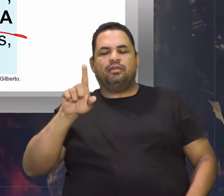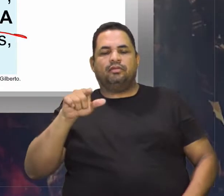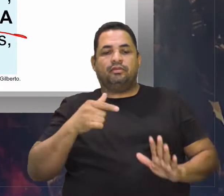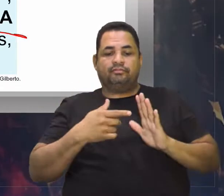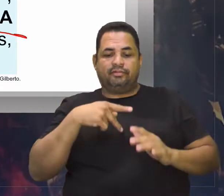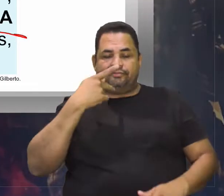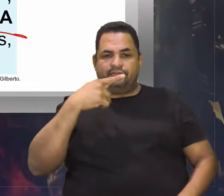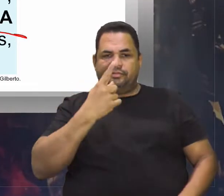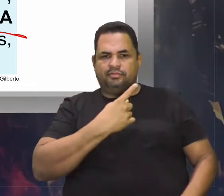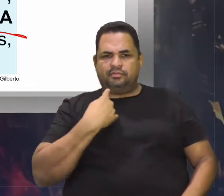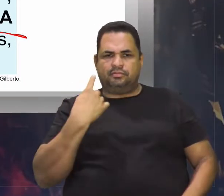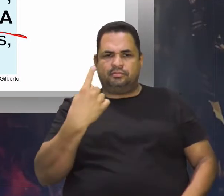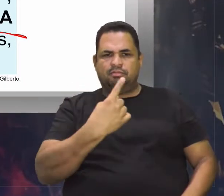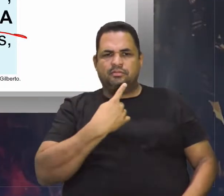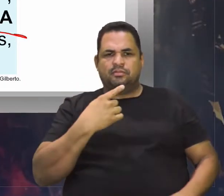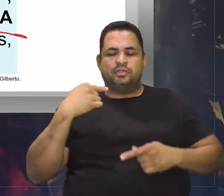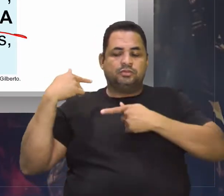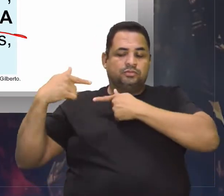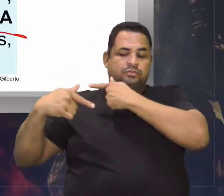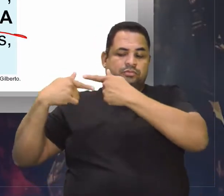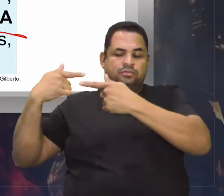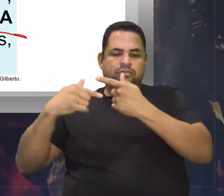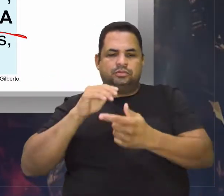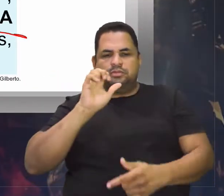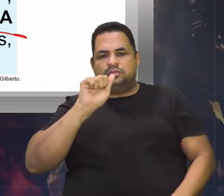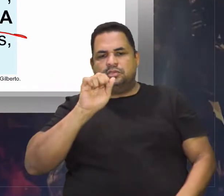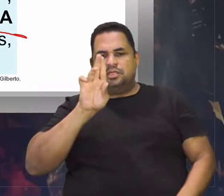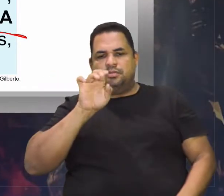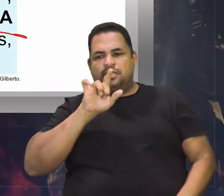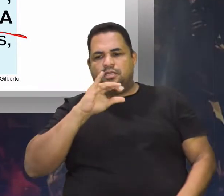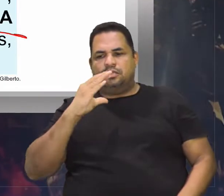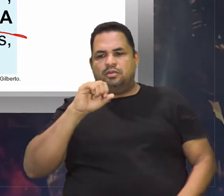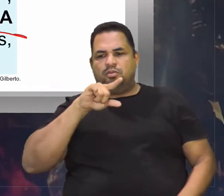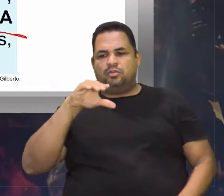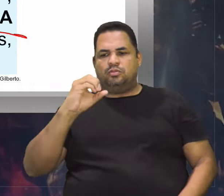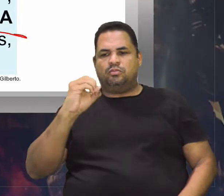nós somos descendentes de Abraão.